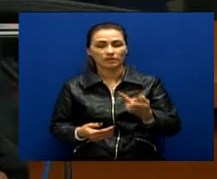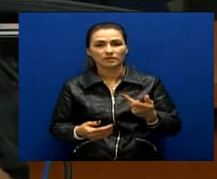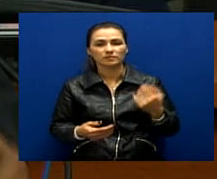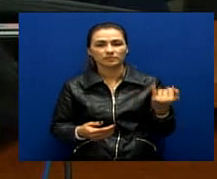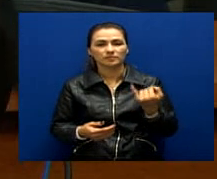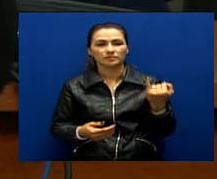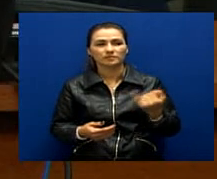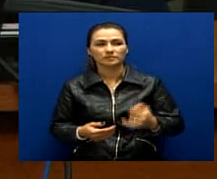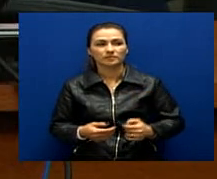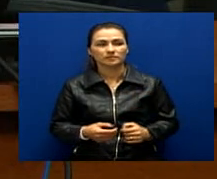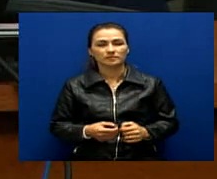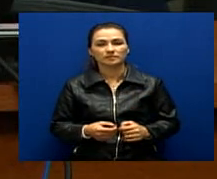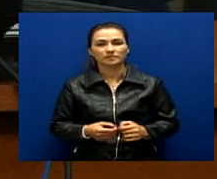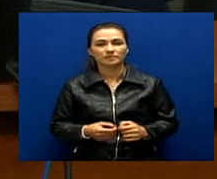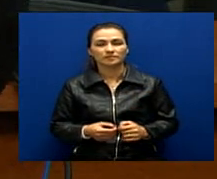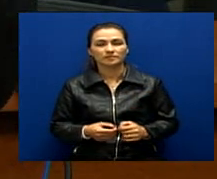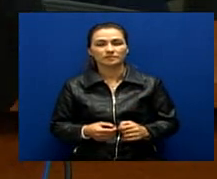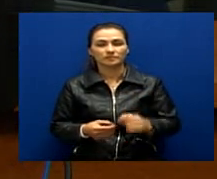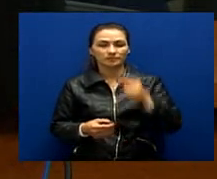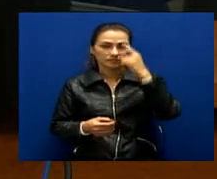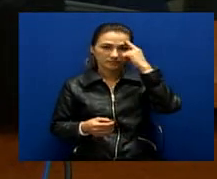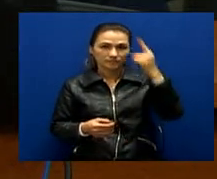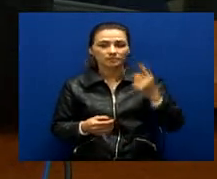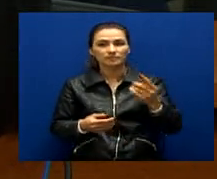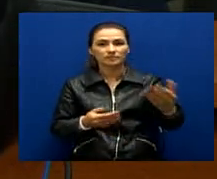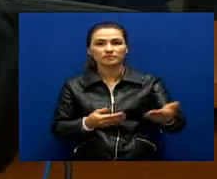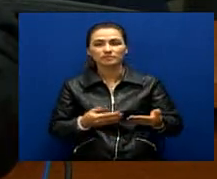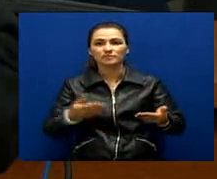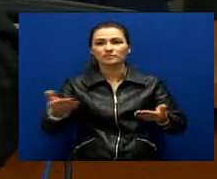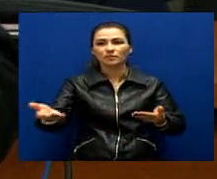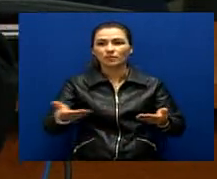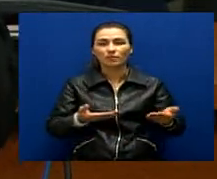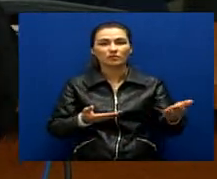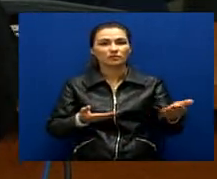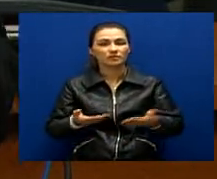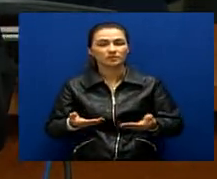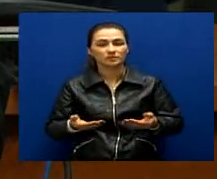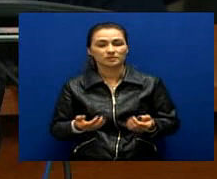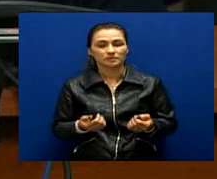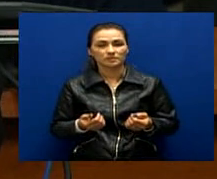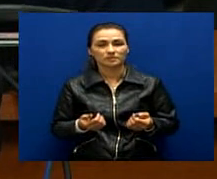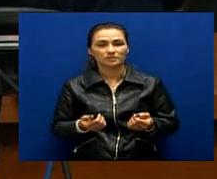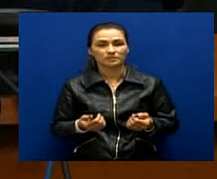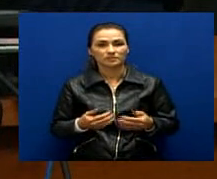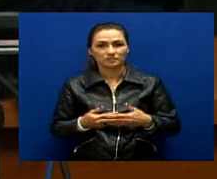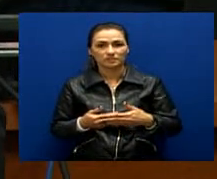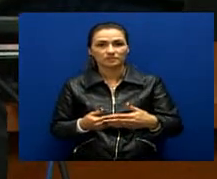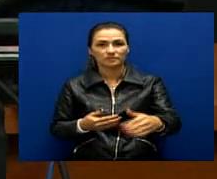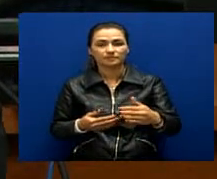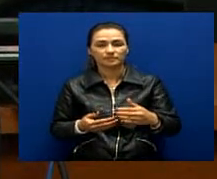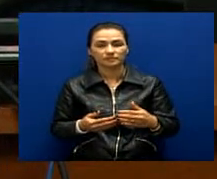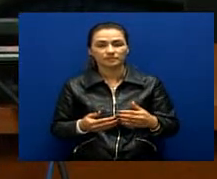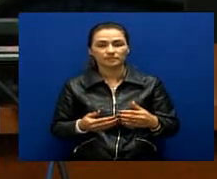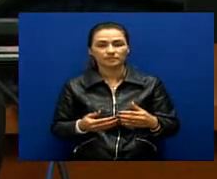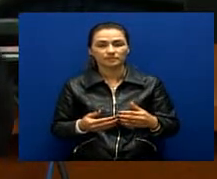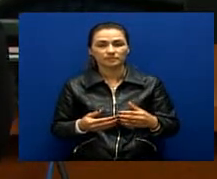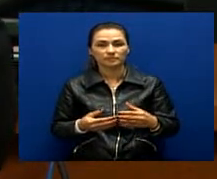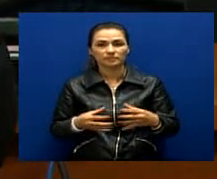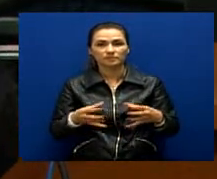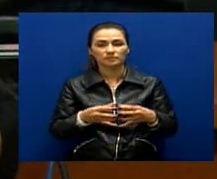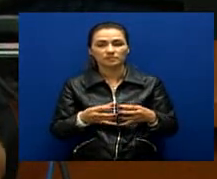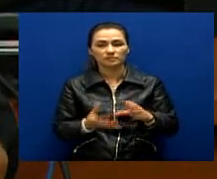para convidar o pessoal do jardim são greves se tira que a eleição o conselho local de saúde